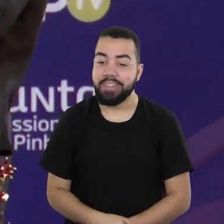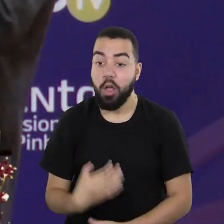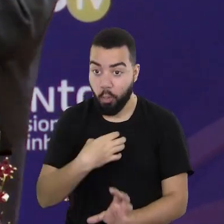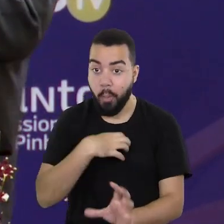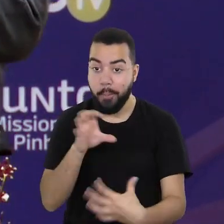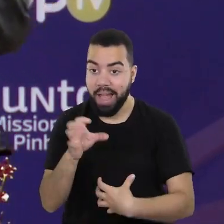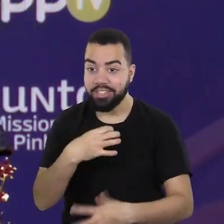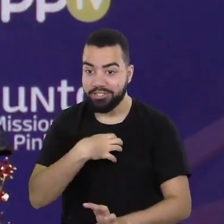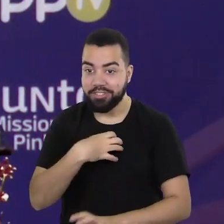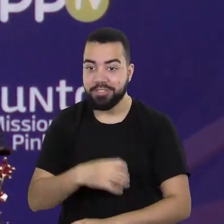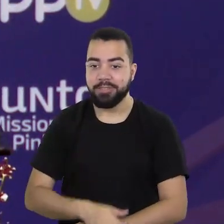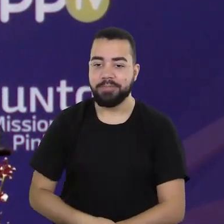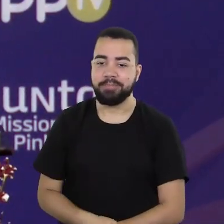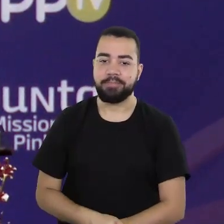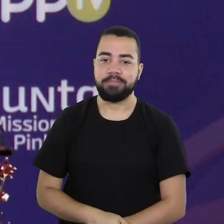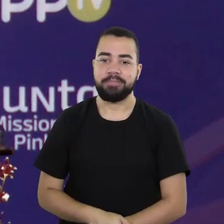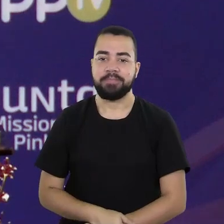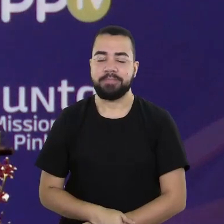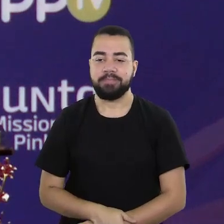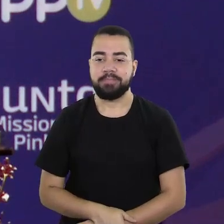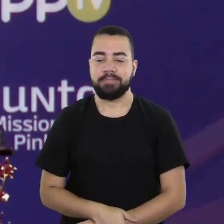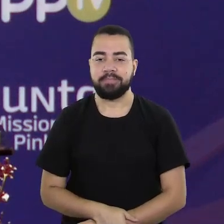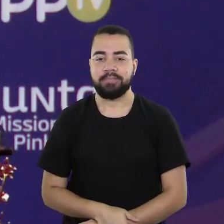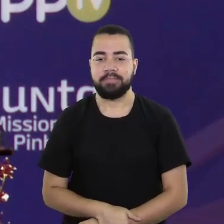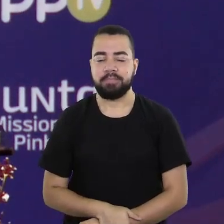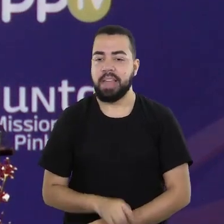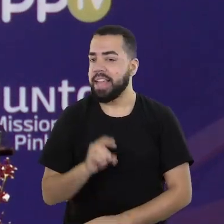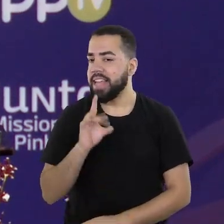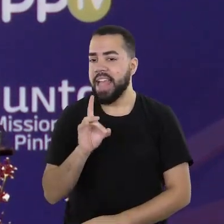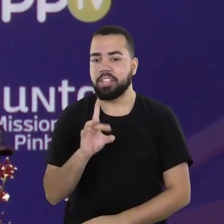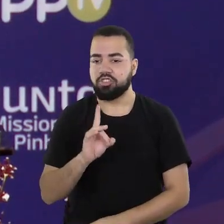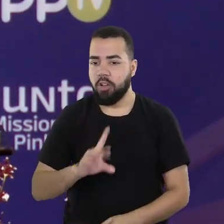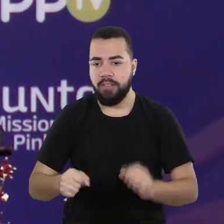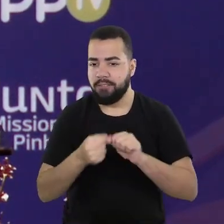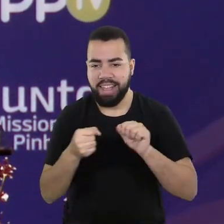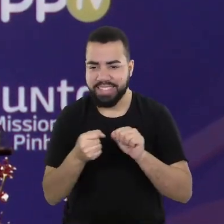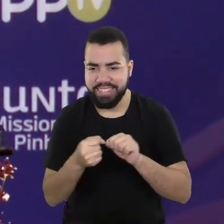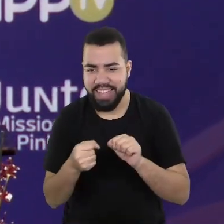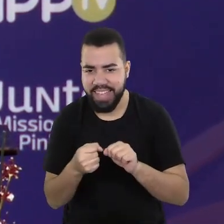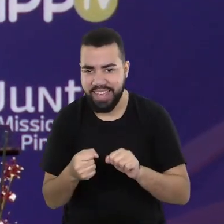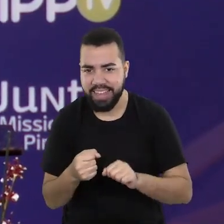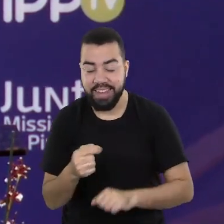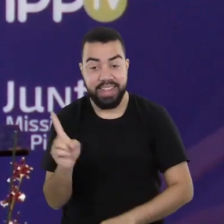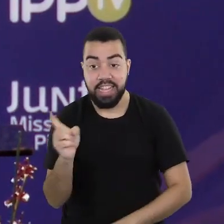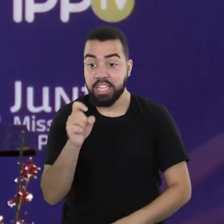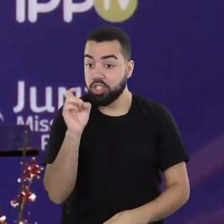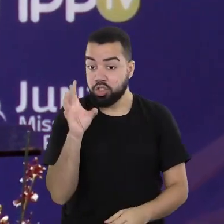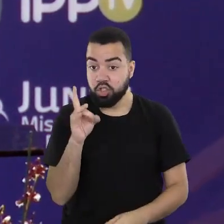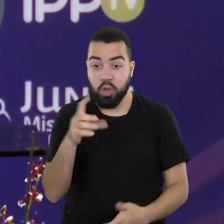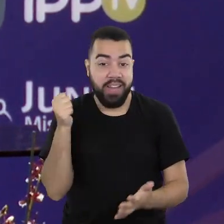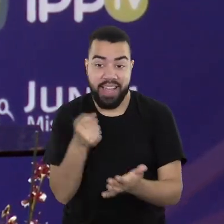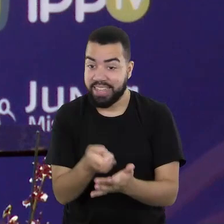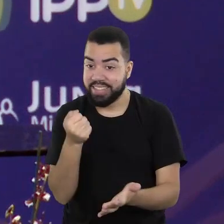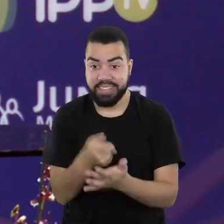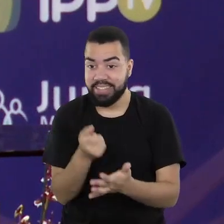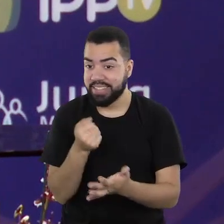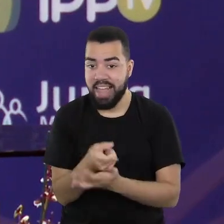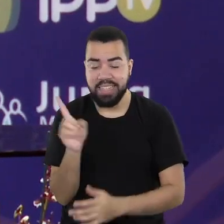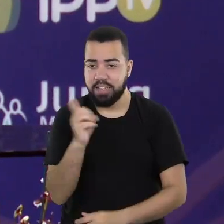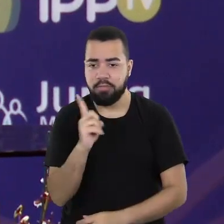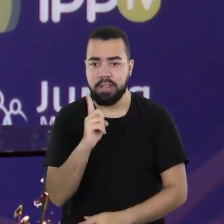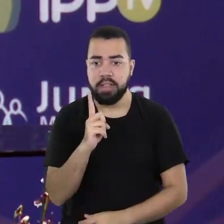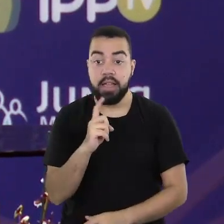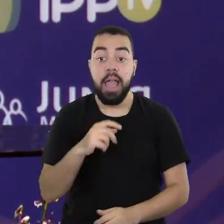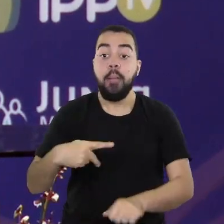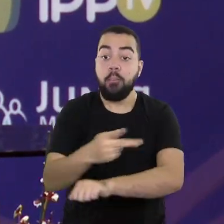Isso é compaixão. Não é somente você fazer, não é só você gastar tempo, gastar dinheiro, mas